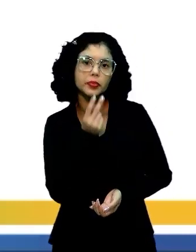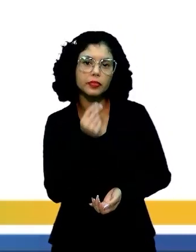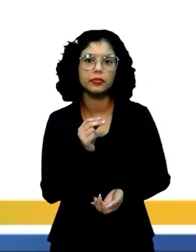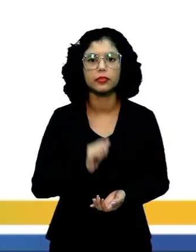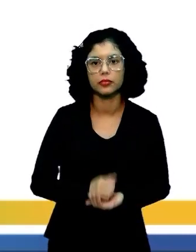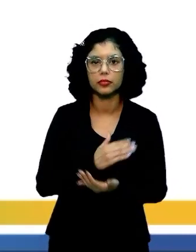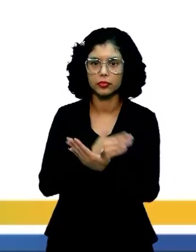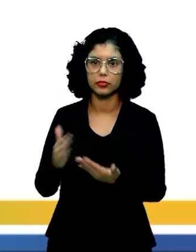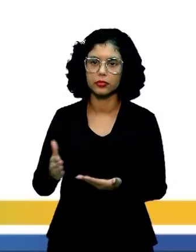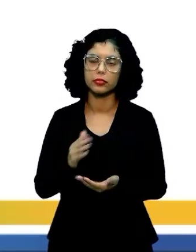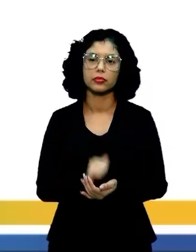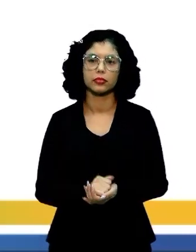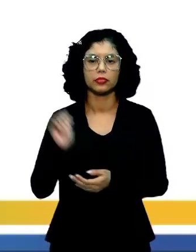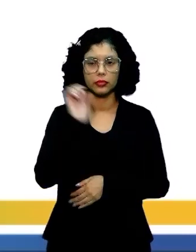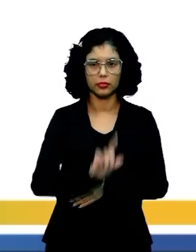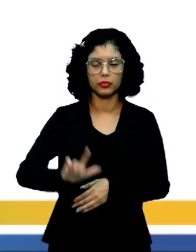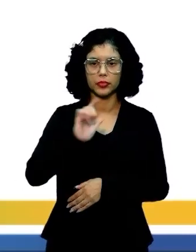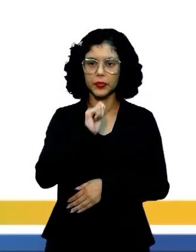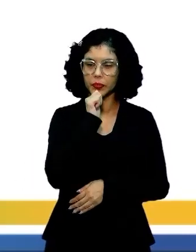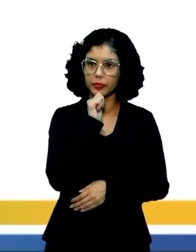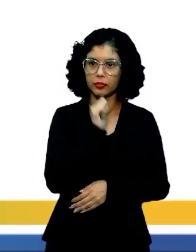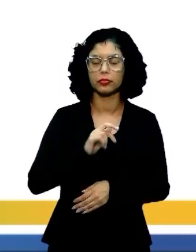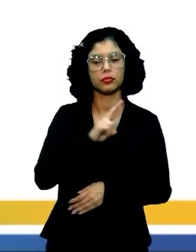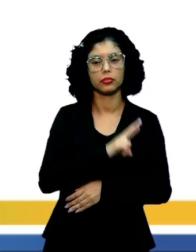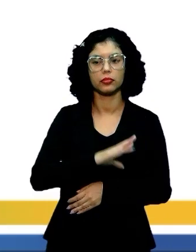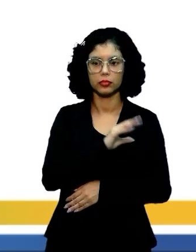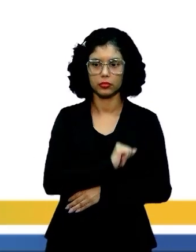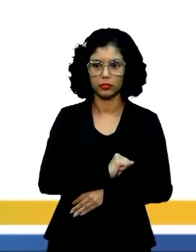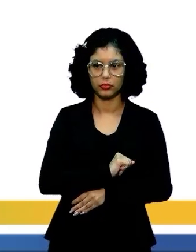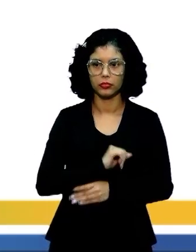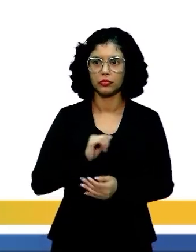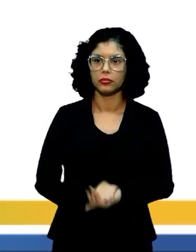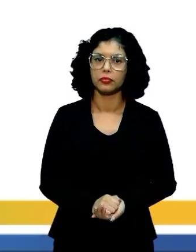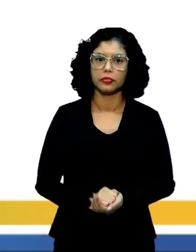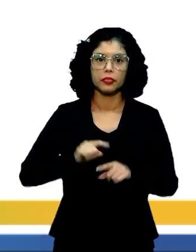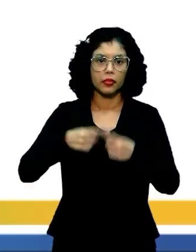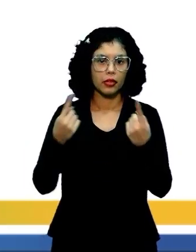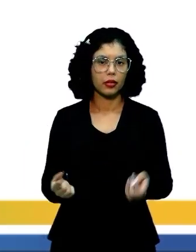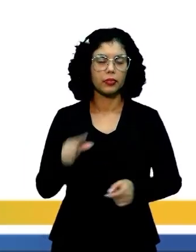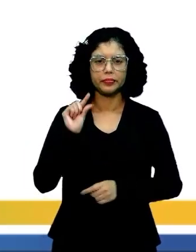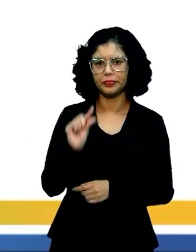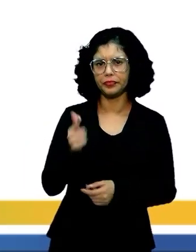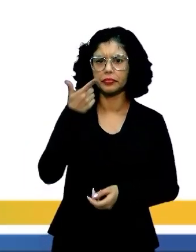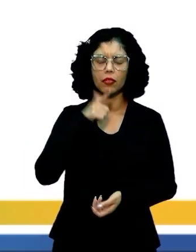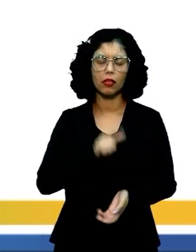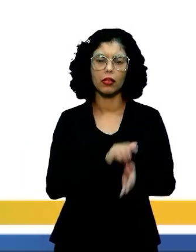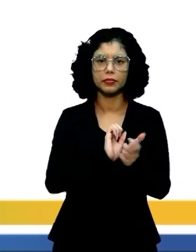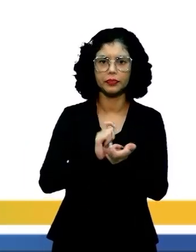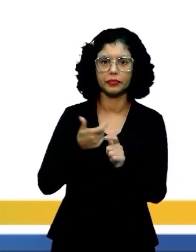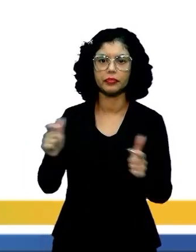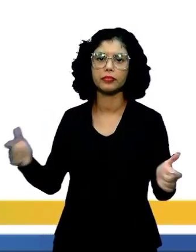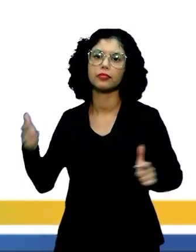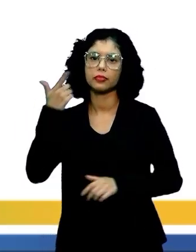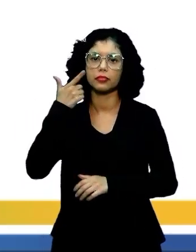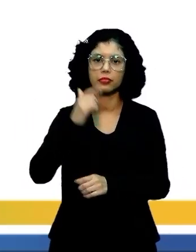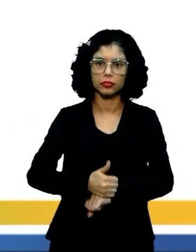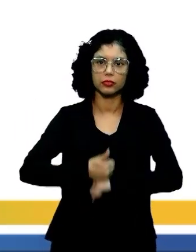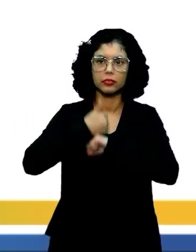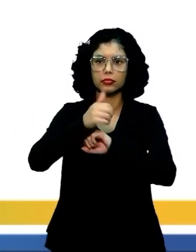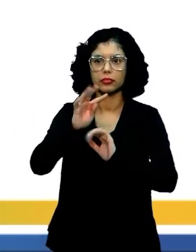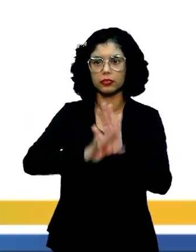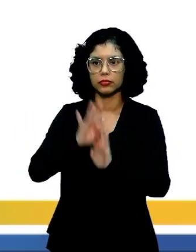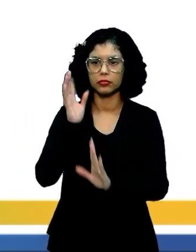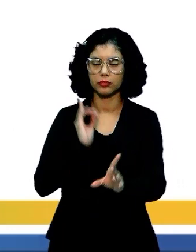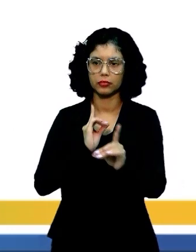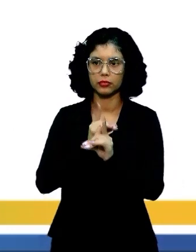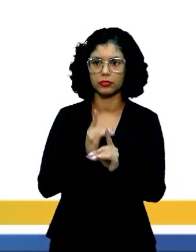Machado iniciou a carreira literária ainda dentro do romantismo, mas aos poucos foi ganhando qualidade nos